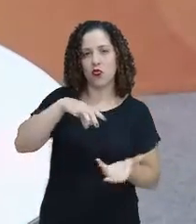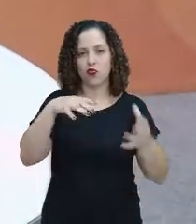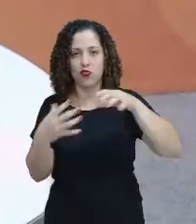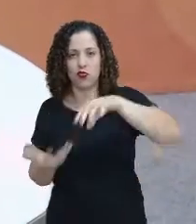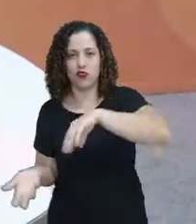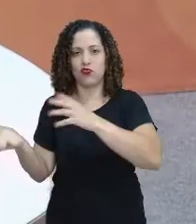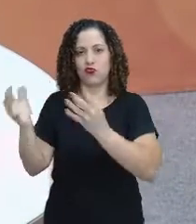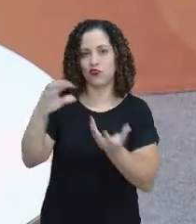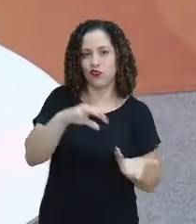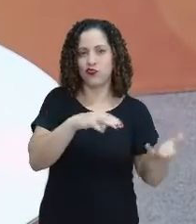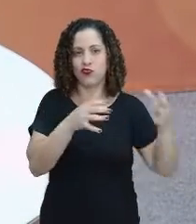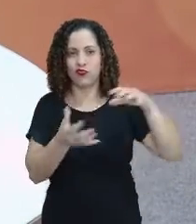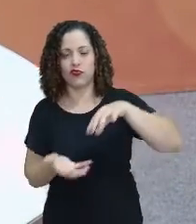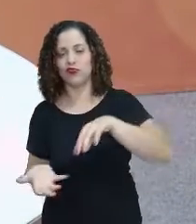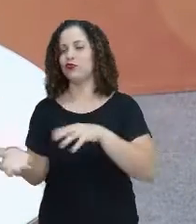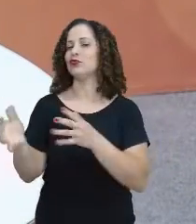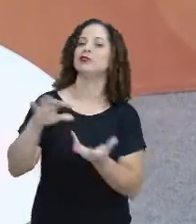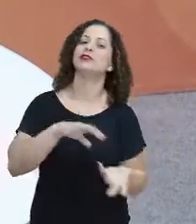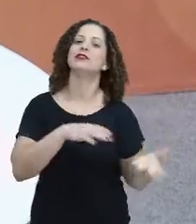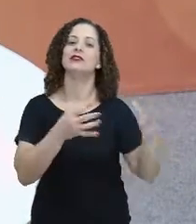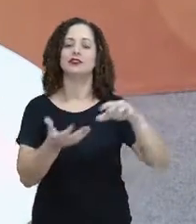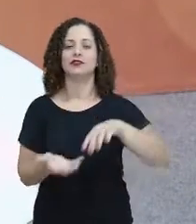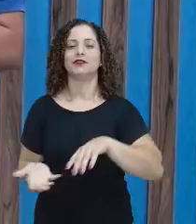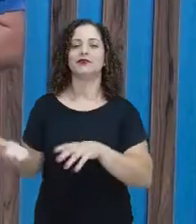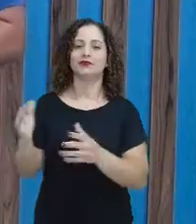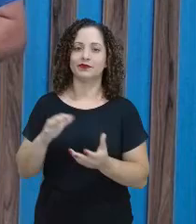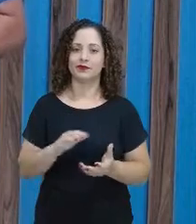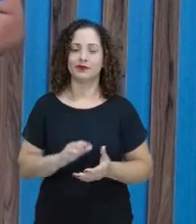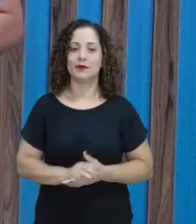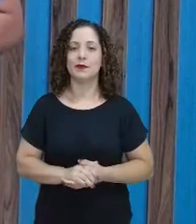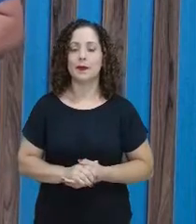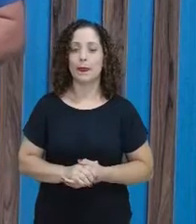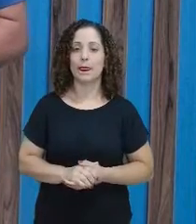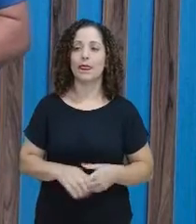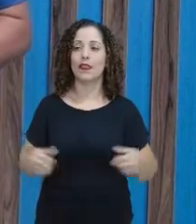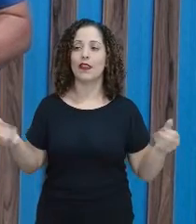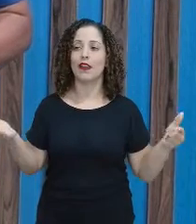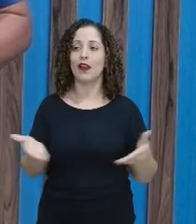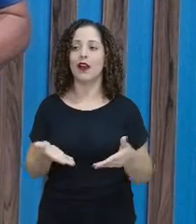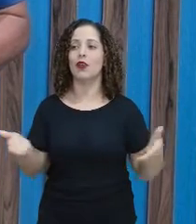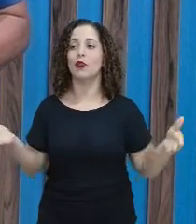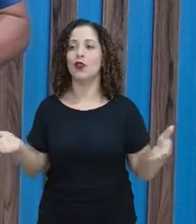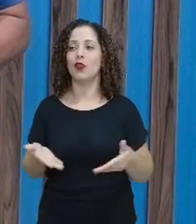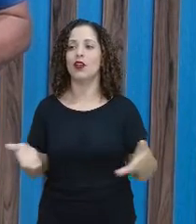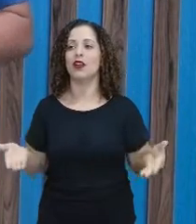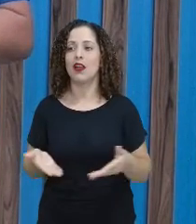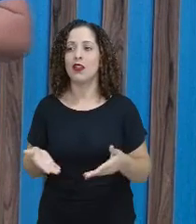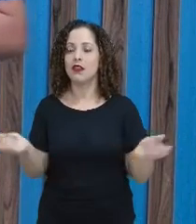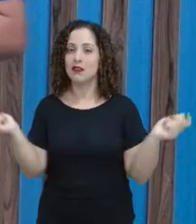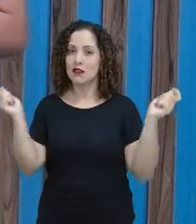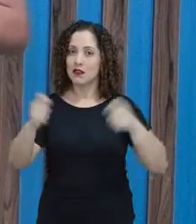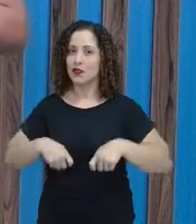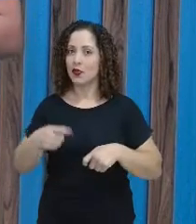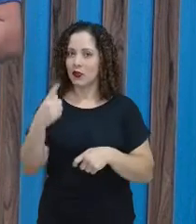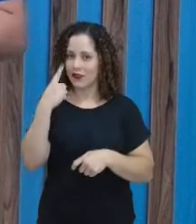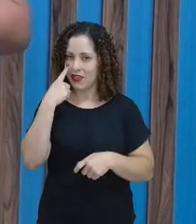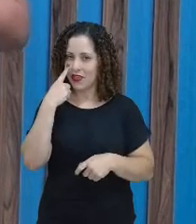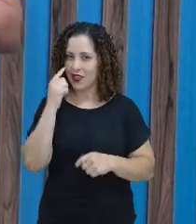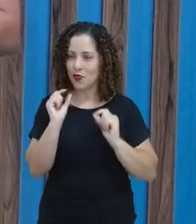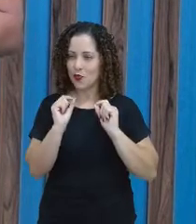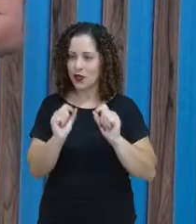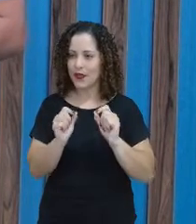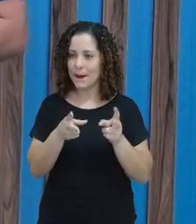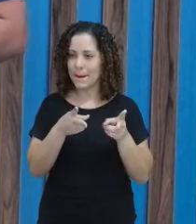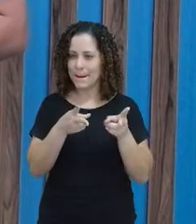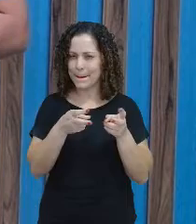mexendo neste recipiente. Então, líquido. E aí, eu também, não sei se vocês perceberam enquanto eu